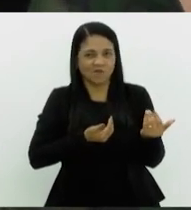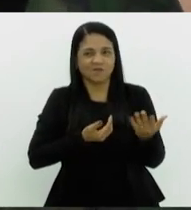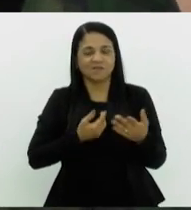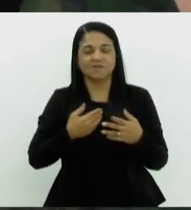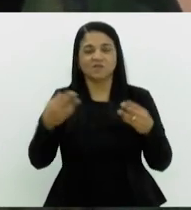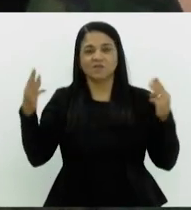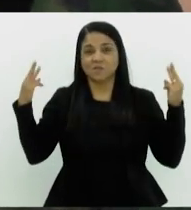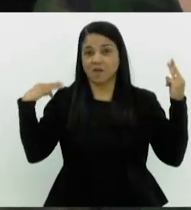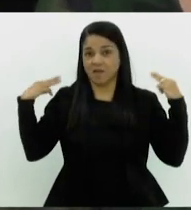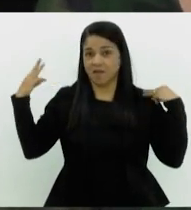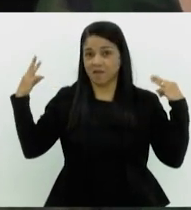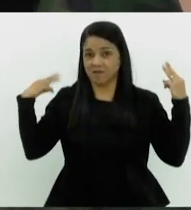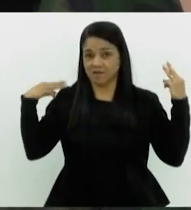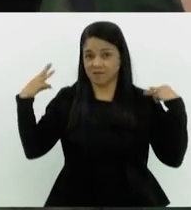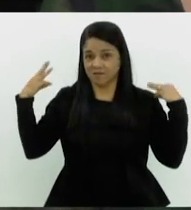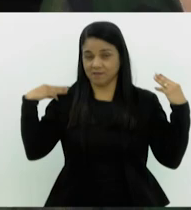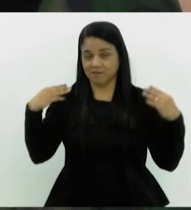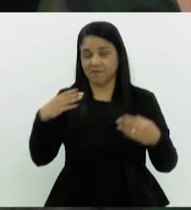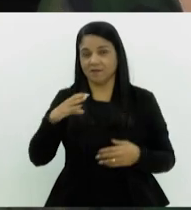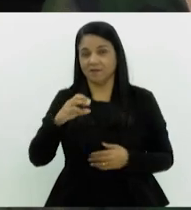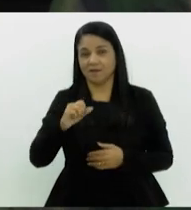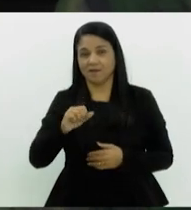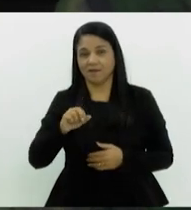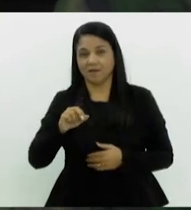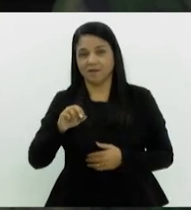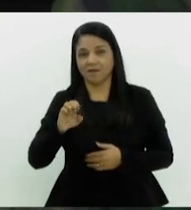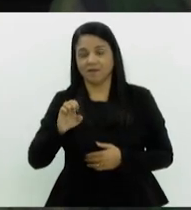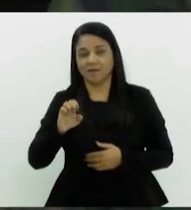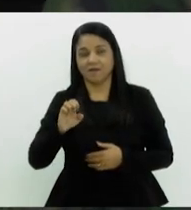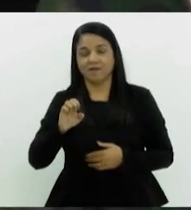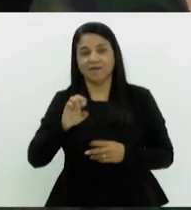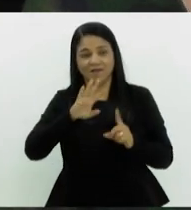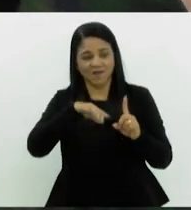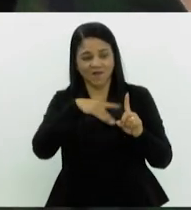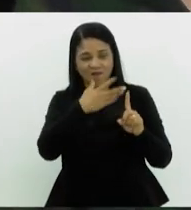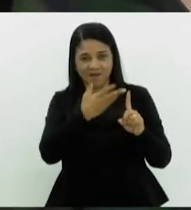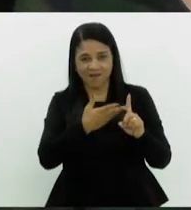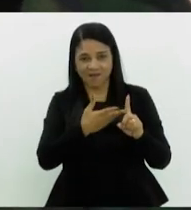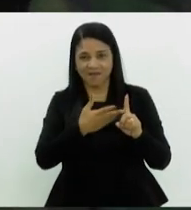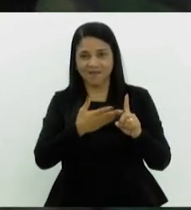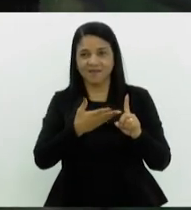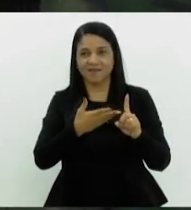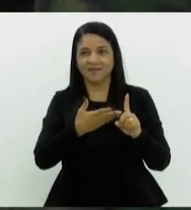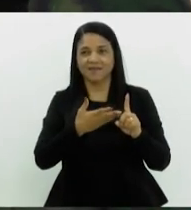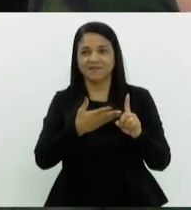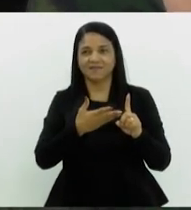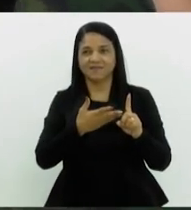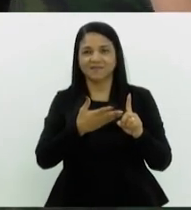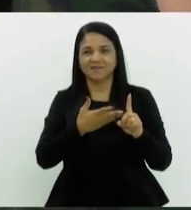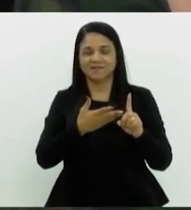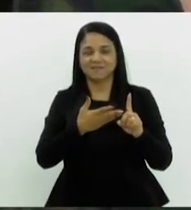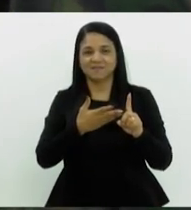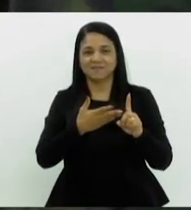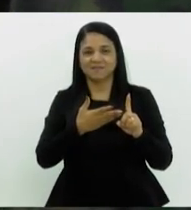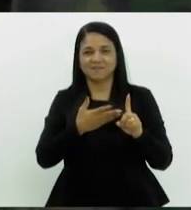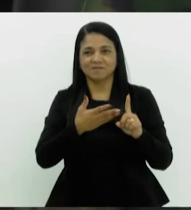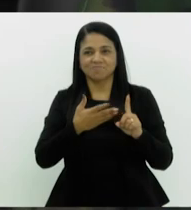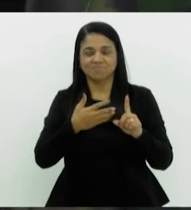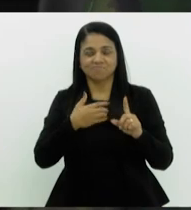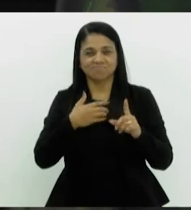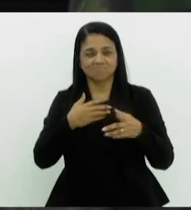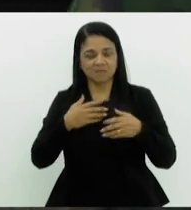Marinha, que as honrarias sempre brilham mais no peito do homem